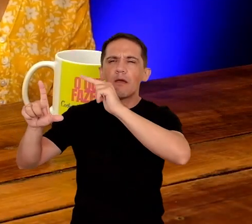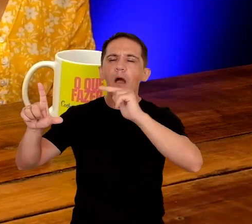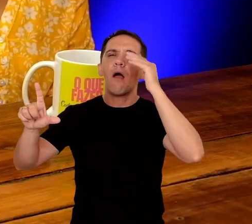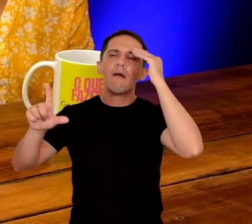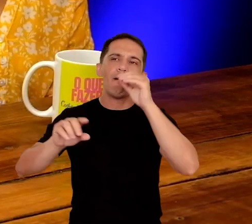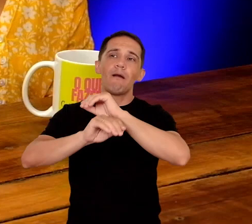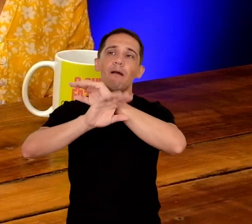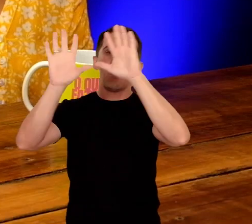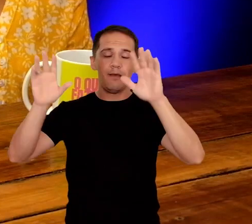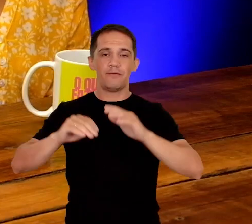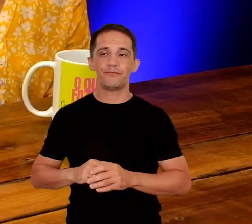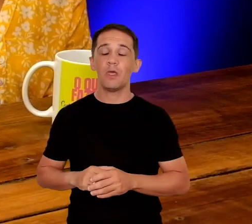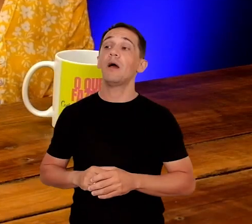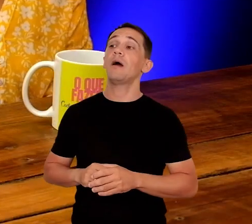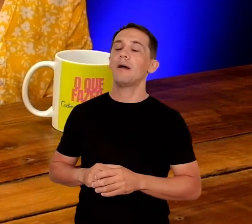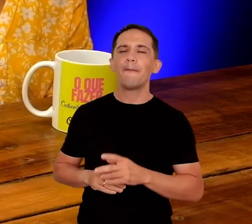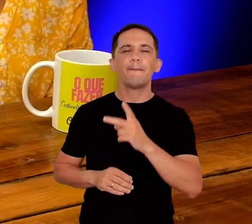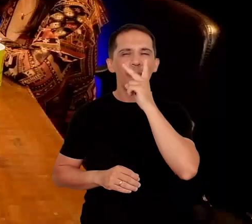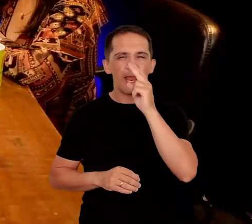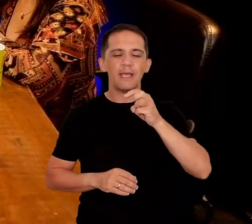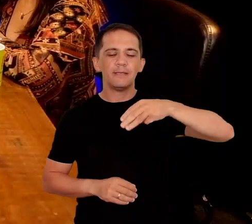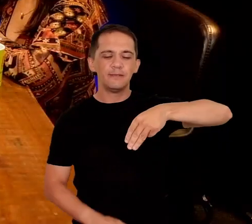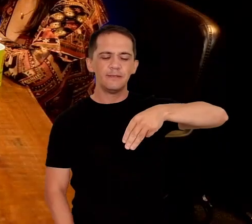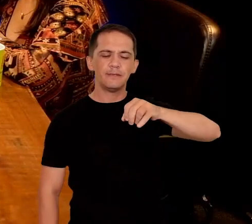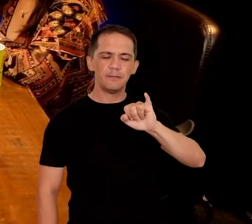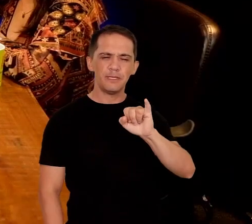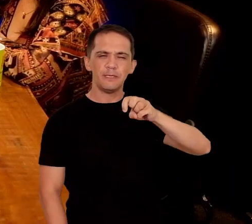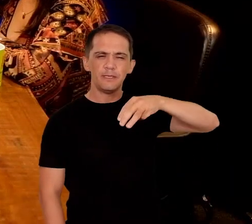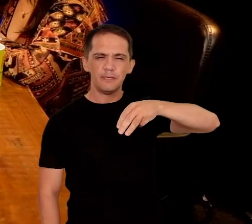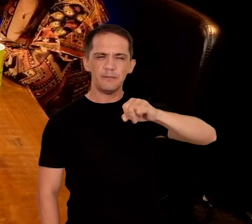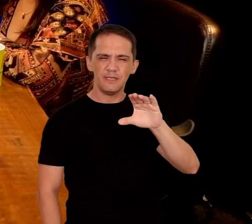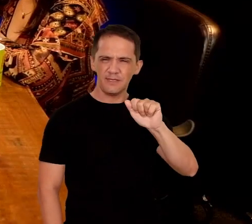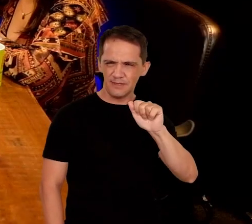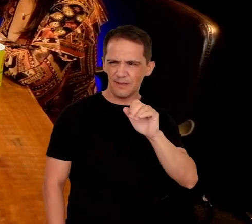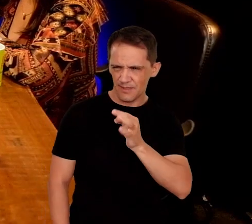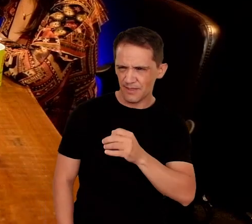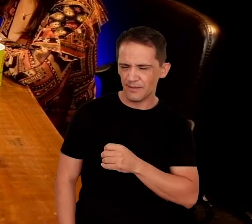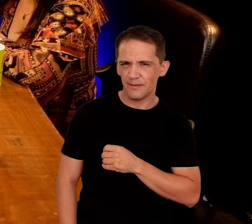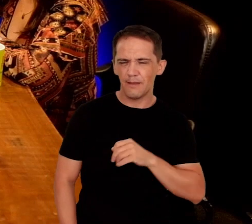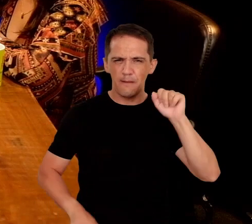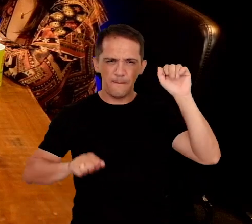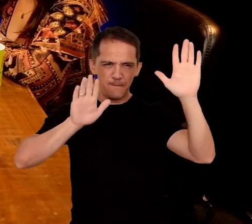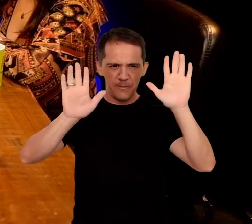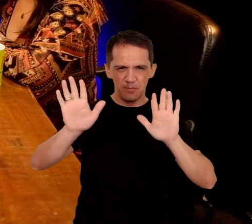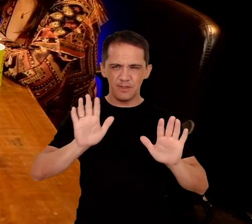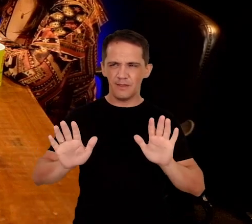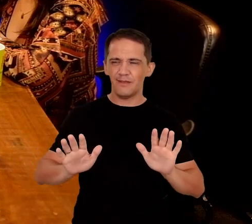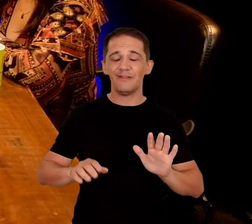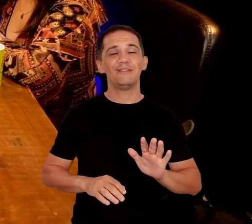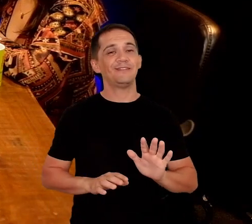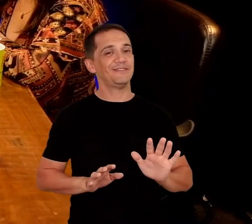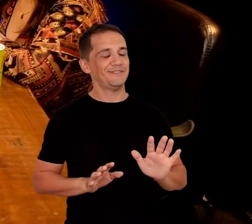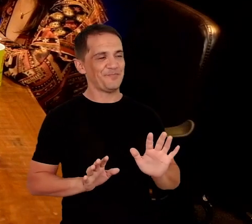essa pessoa veio chegando. Como se fosse uma mímica, quase. Não se usa essa expressão. Não, é só